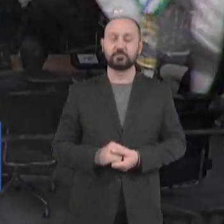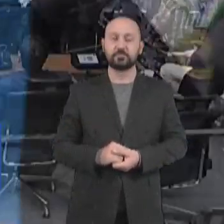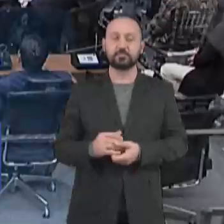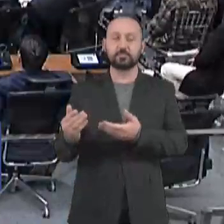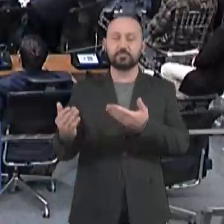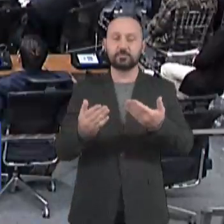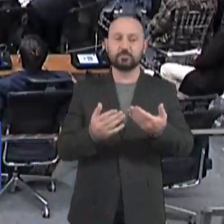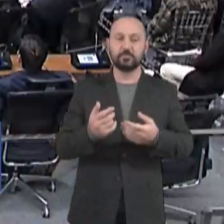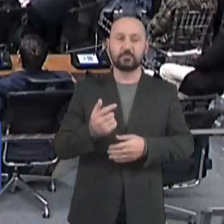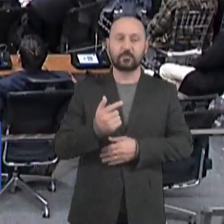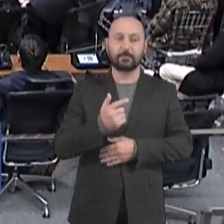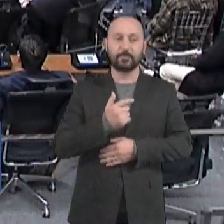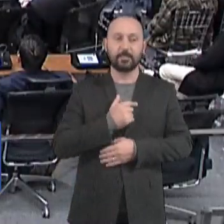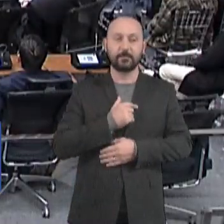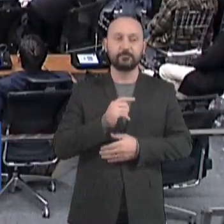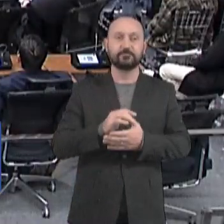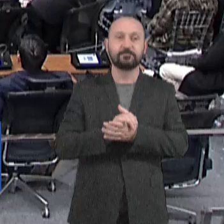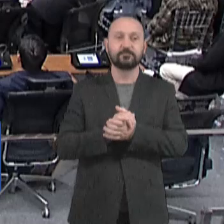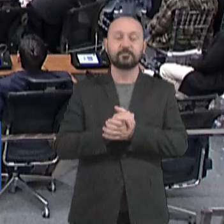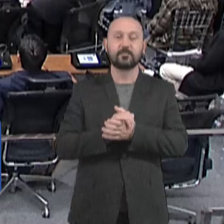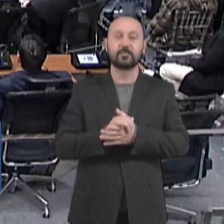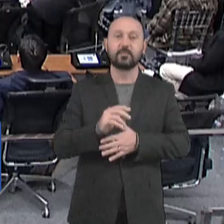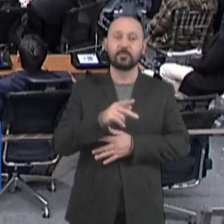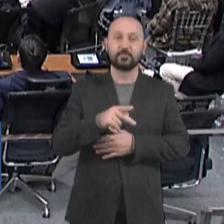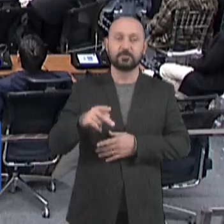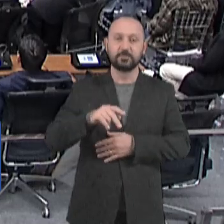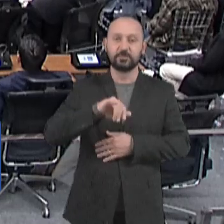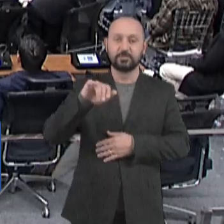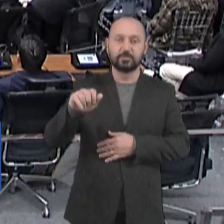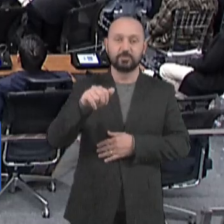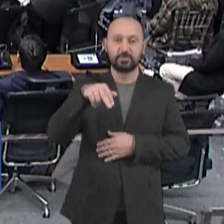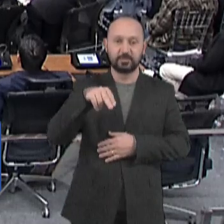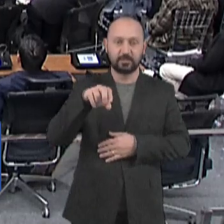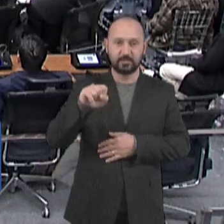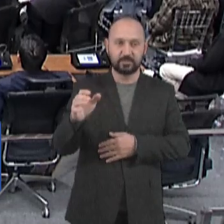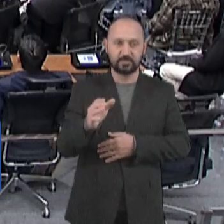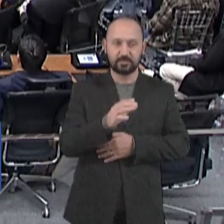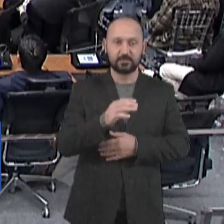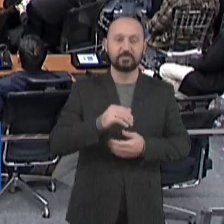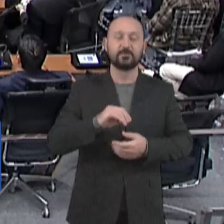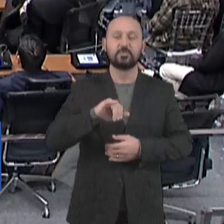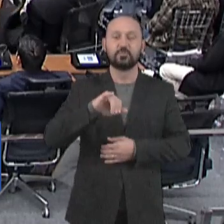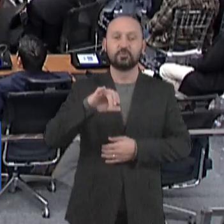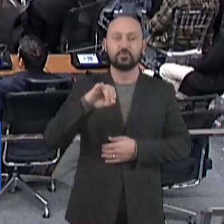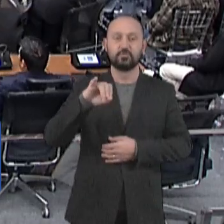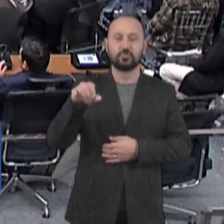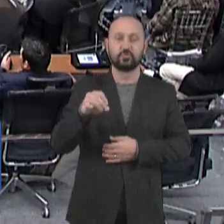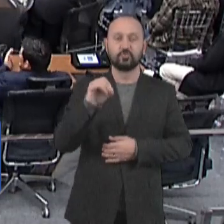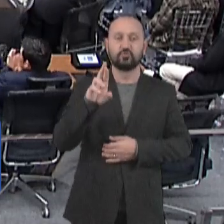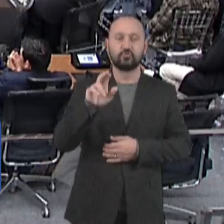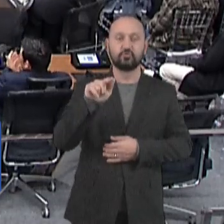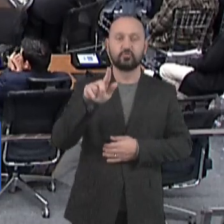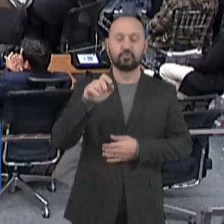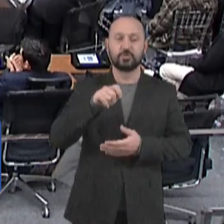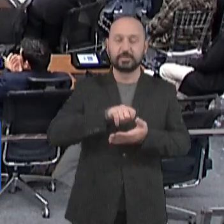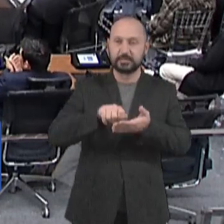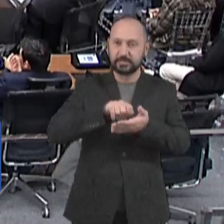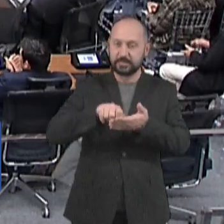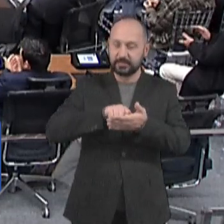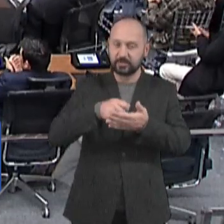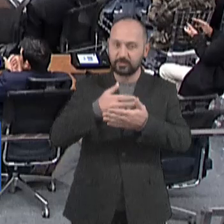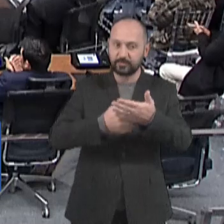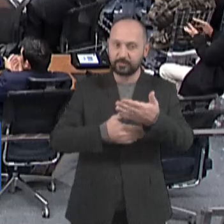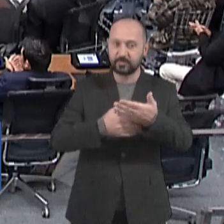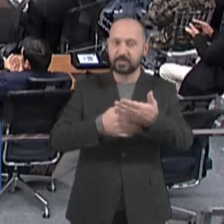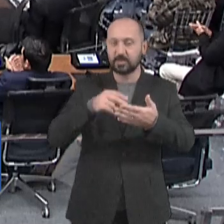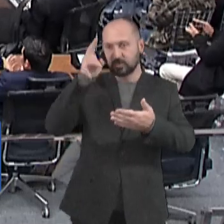Convidamos para receber essa justa homenagem o professor James Jorge Barbosa Flores, escritor